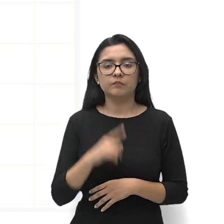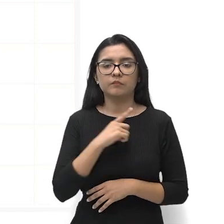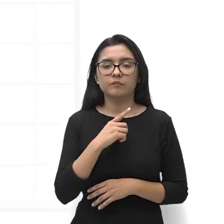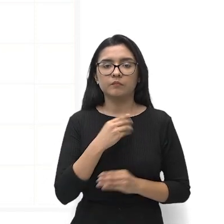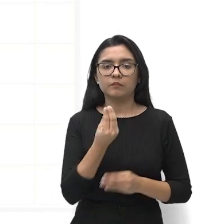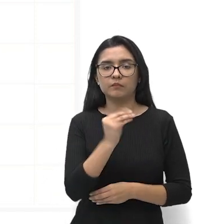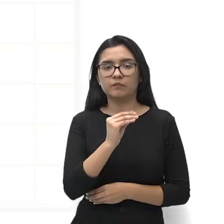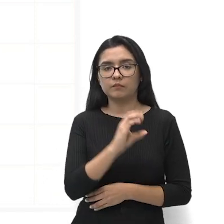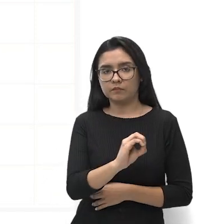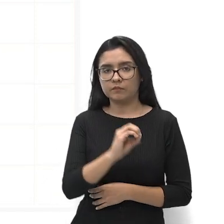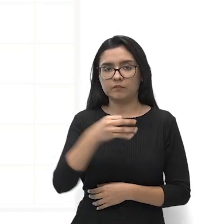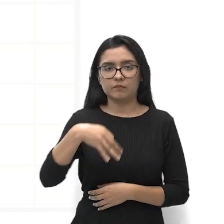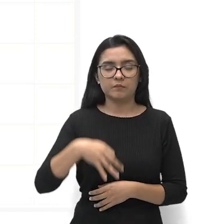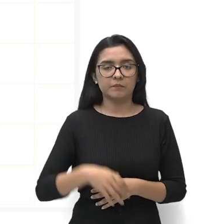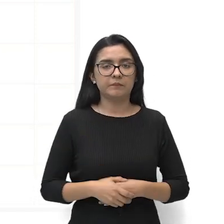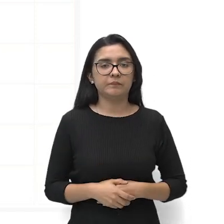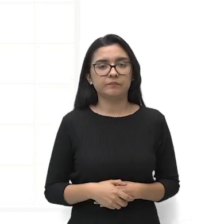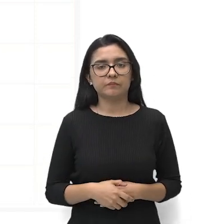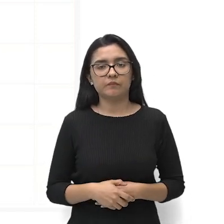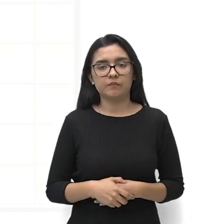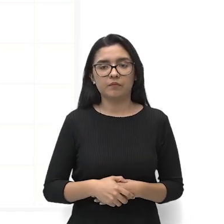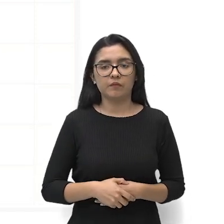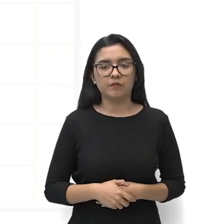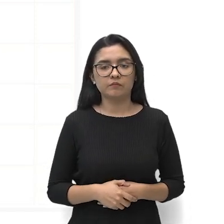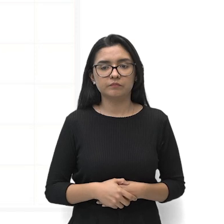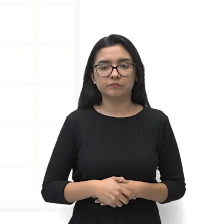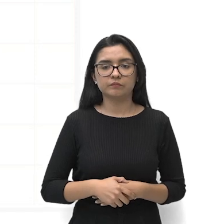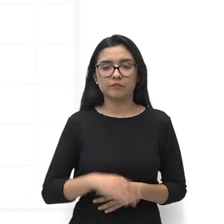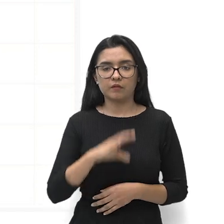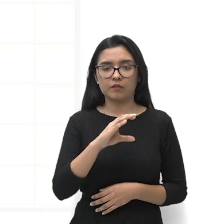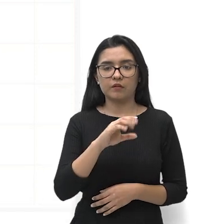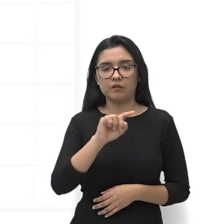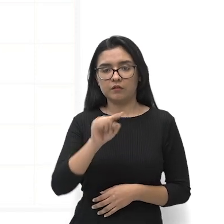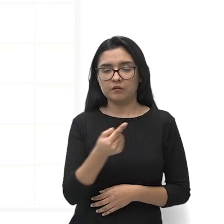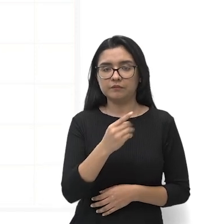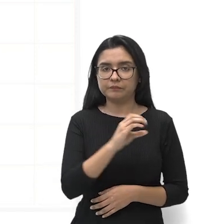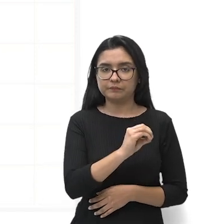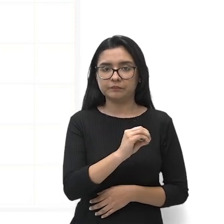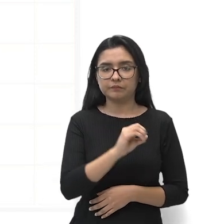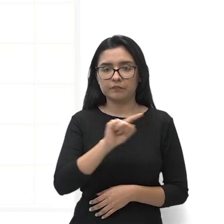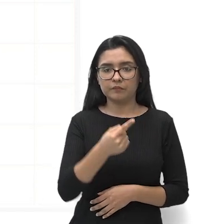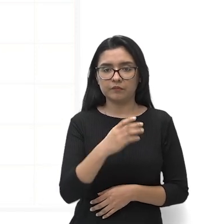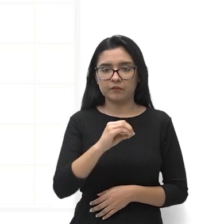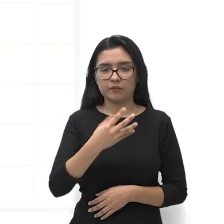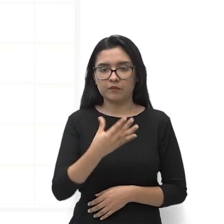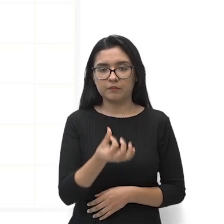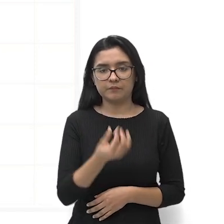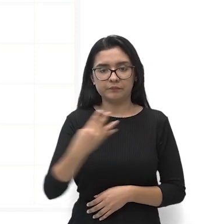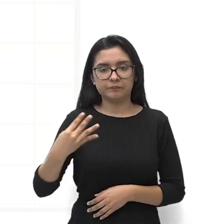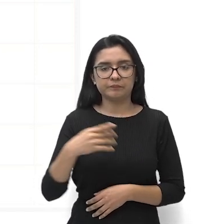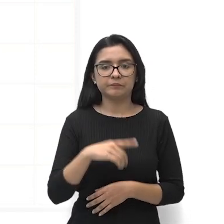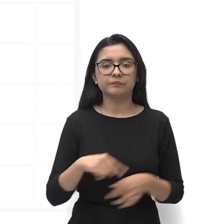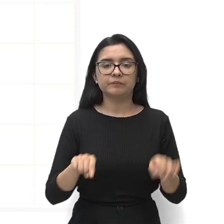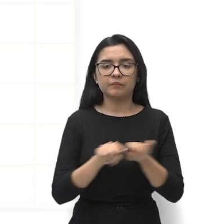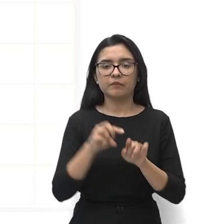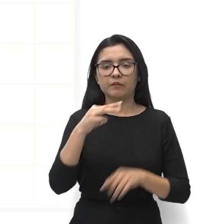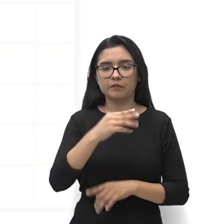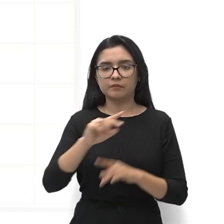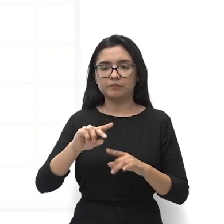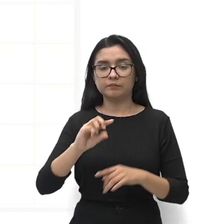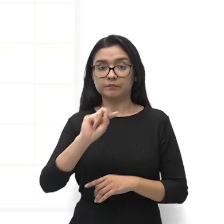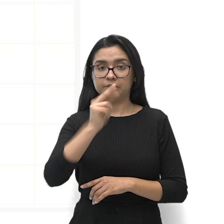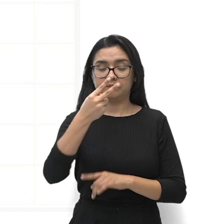acrescento 0. Correto? Vírgula, 0. M ao quadrado vezes